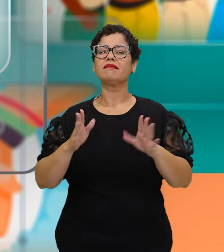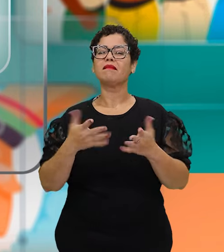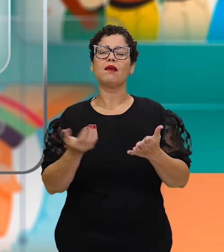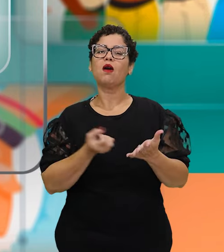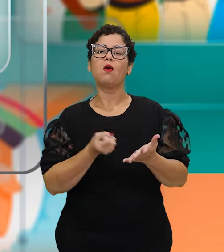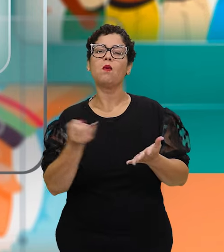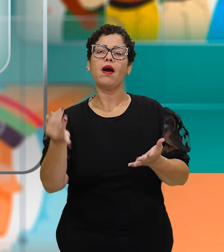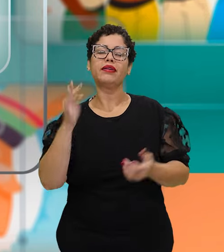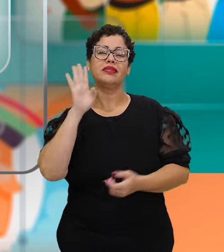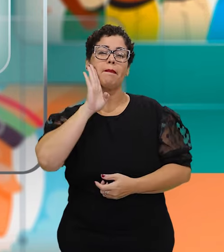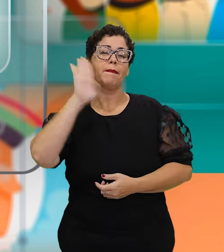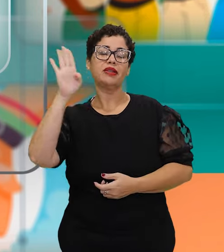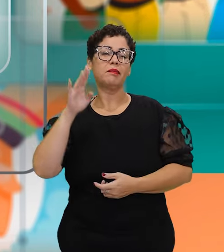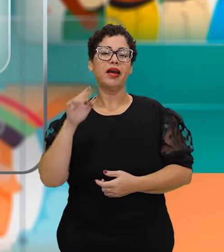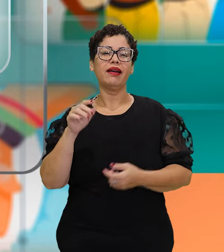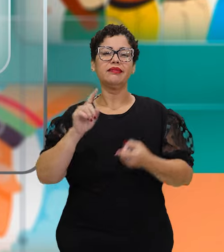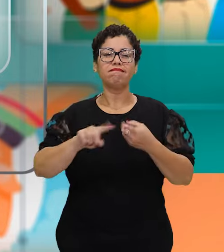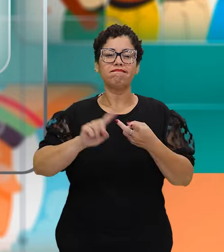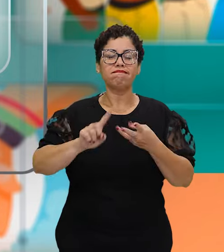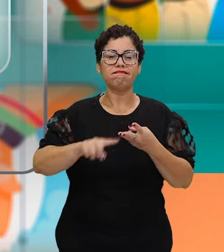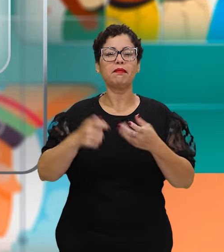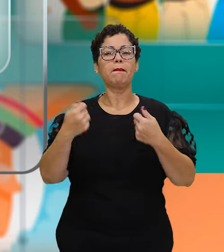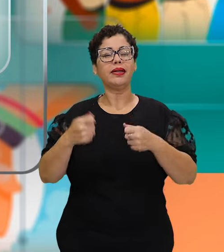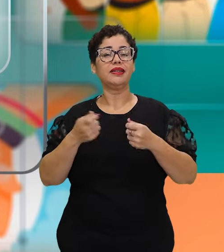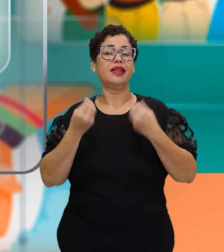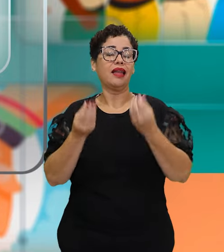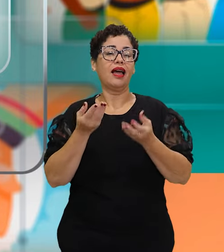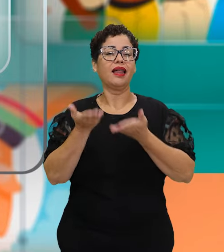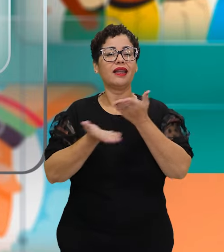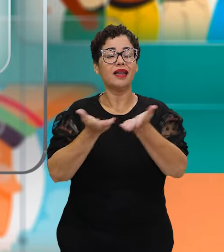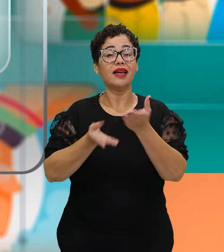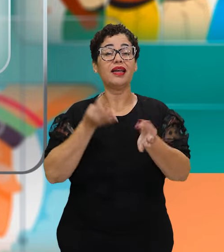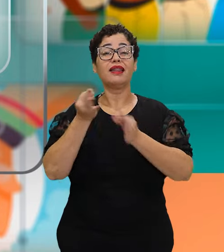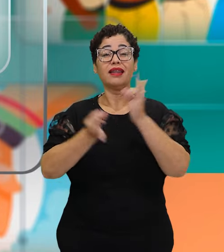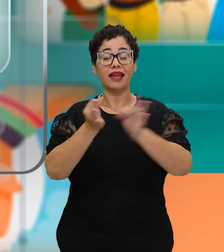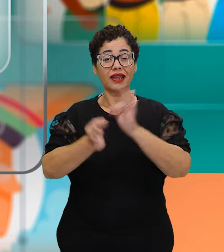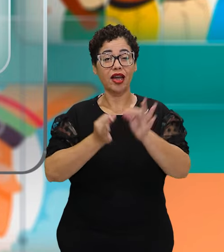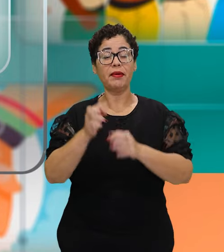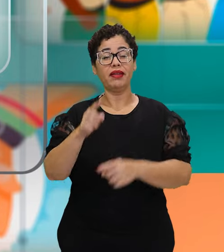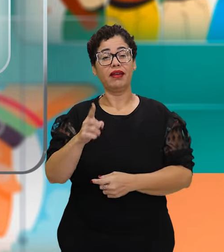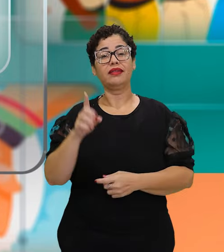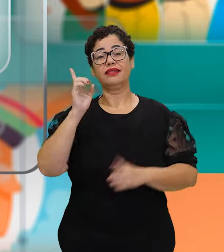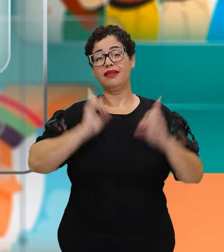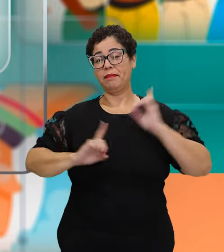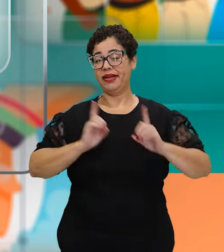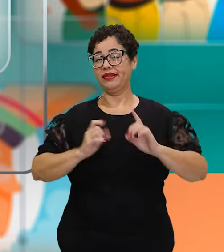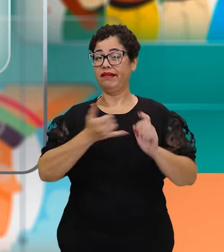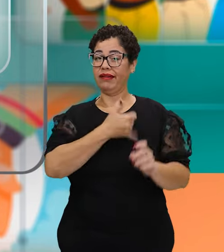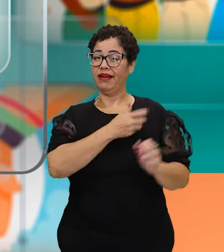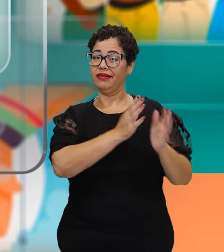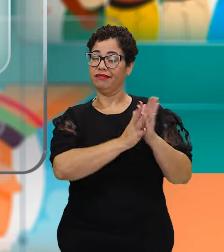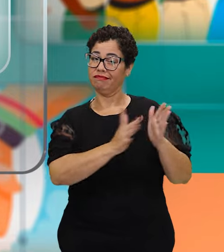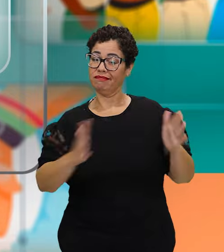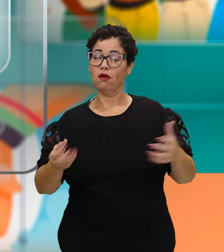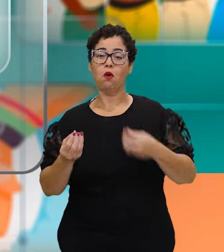quais são as principais abordagens de tratamento para a depressão nessa faixa etária e como a